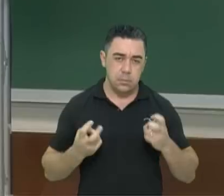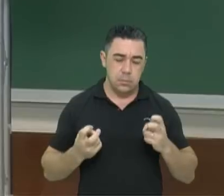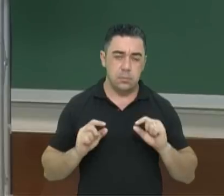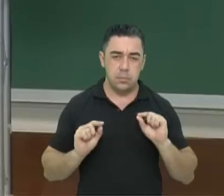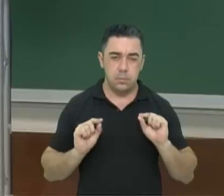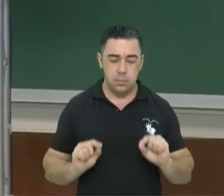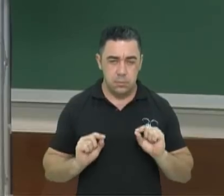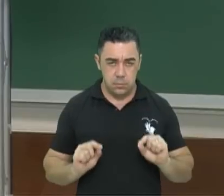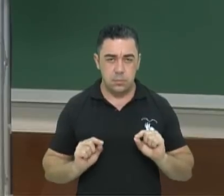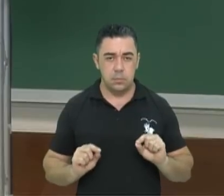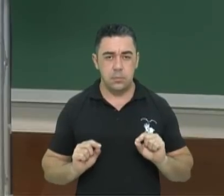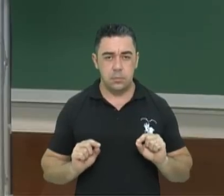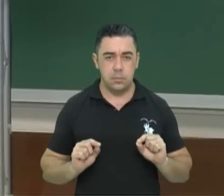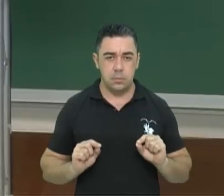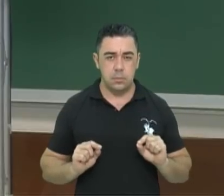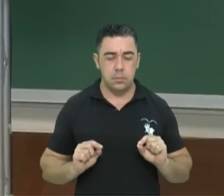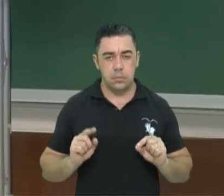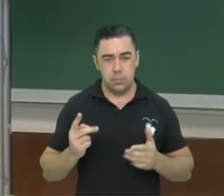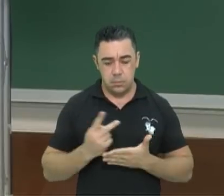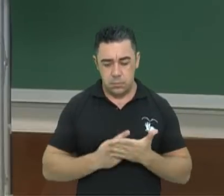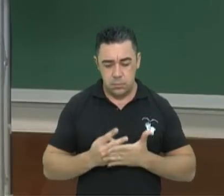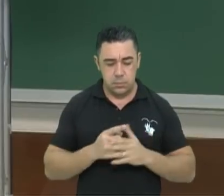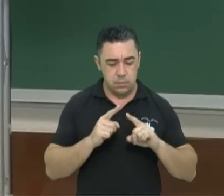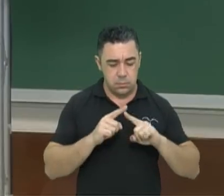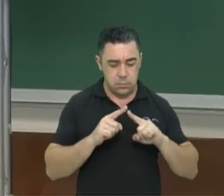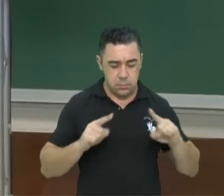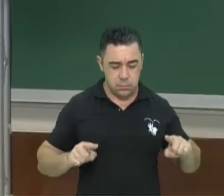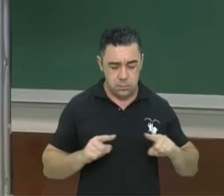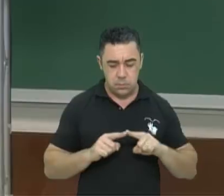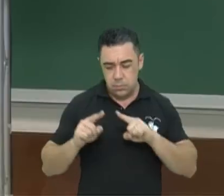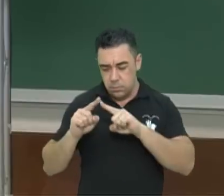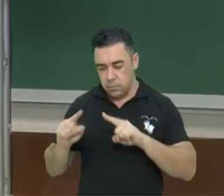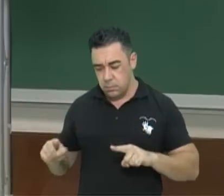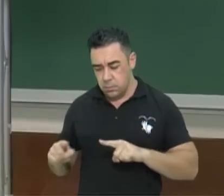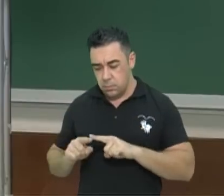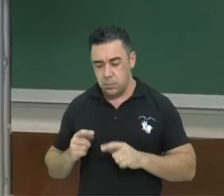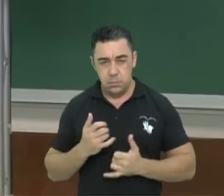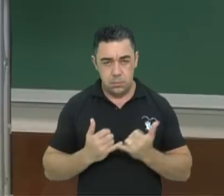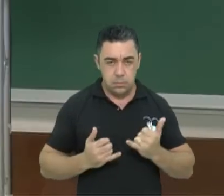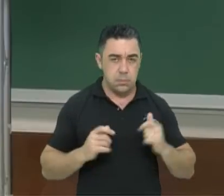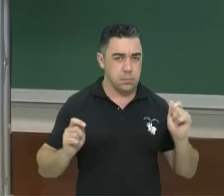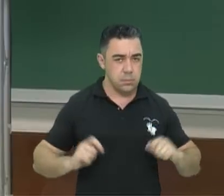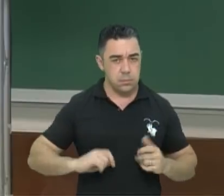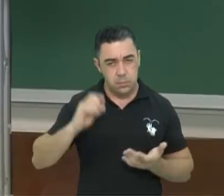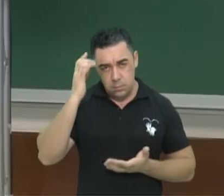que com desenhos ou com a figura, a minha resolução fica mais fácil,